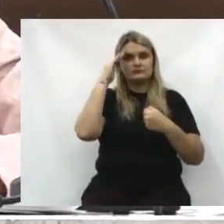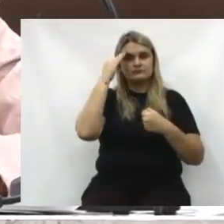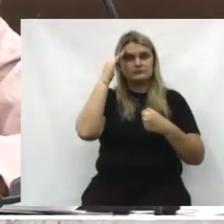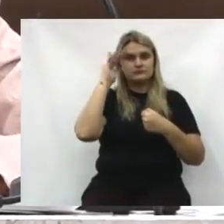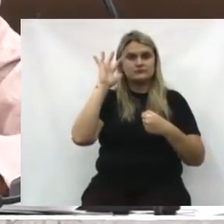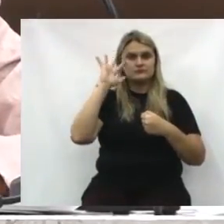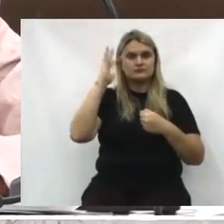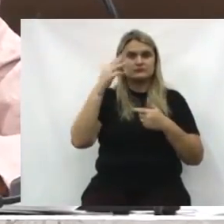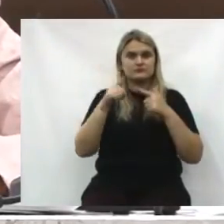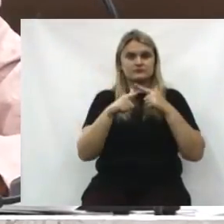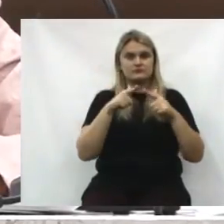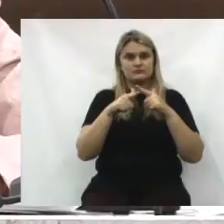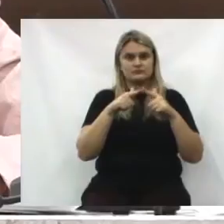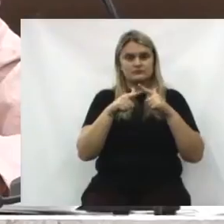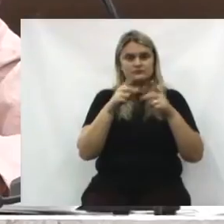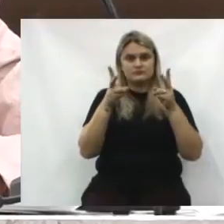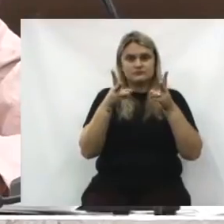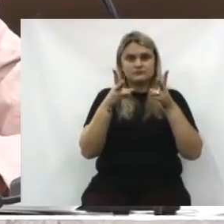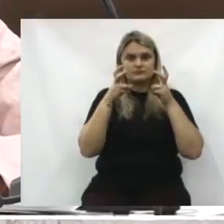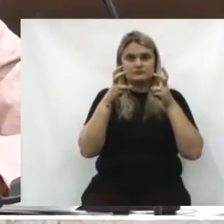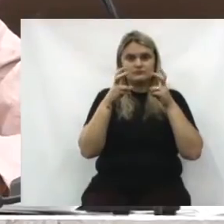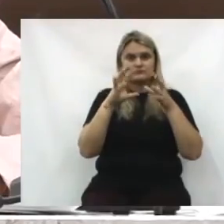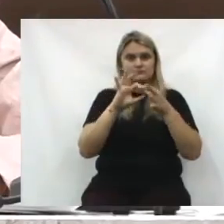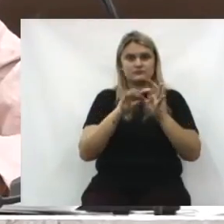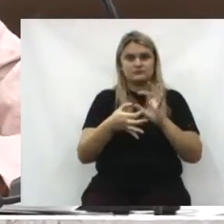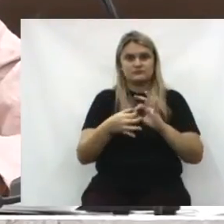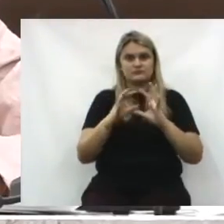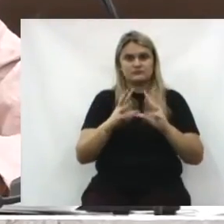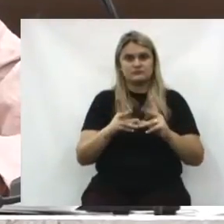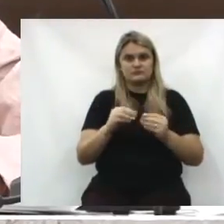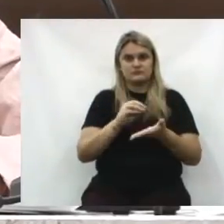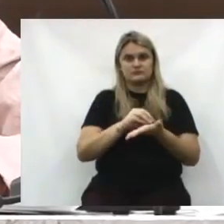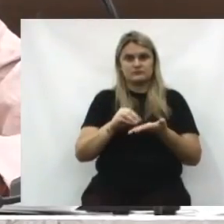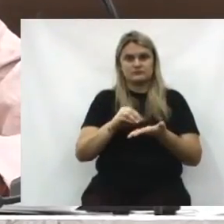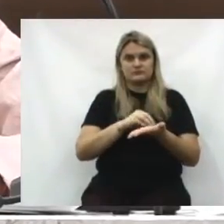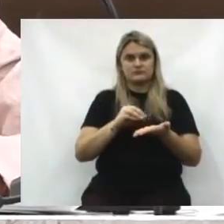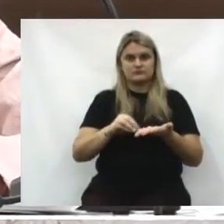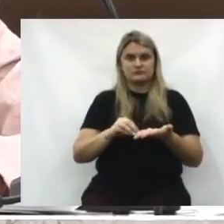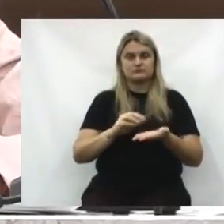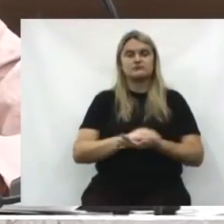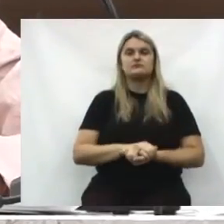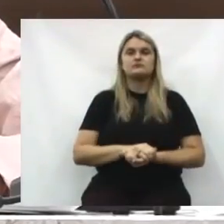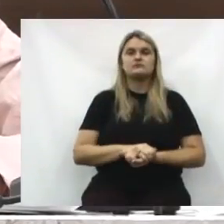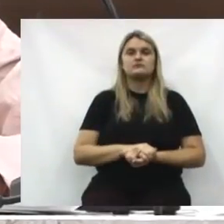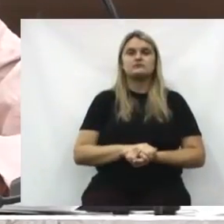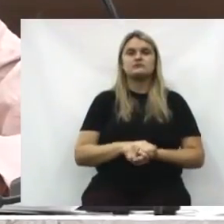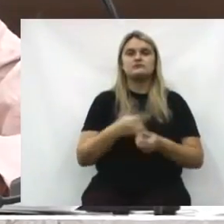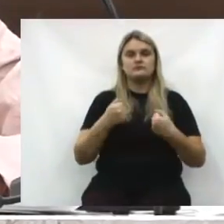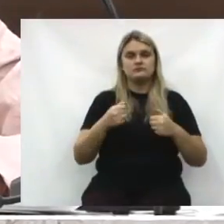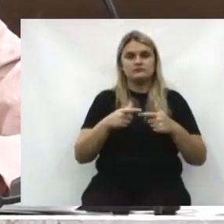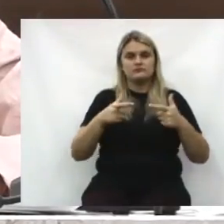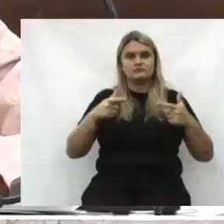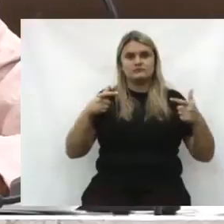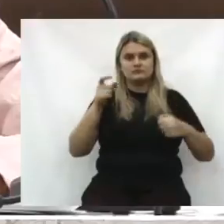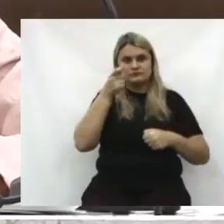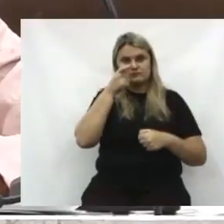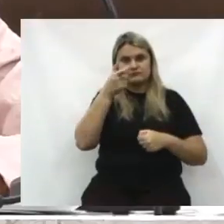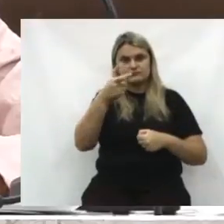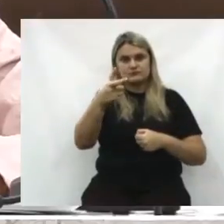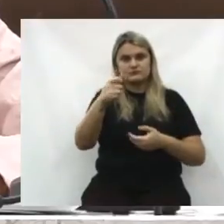decisões, compreender e solucionar problemas pela análise do contexto geral em que estão